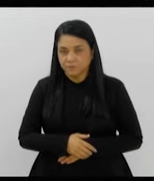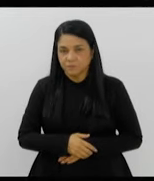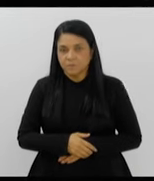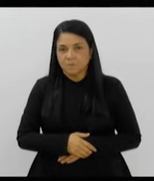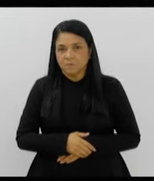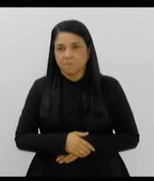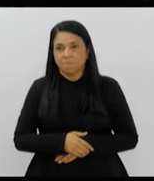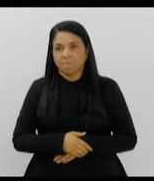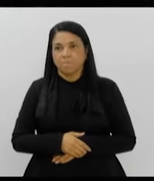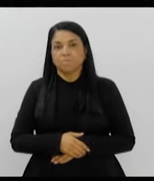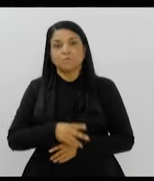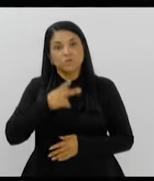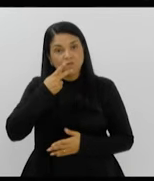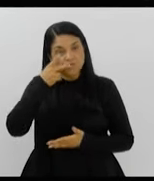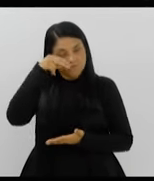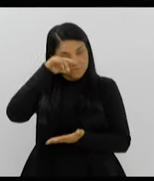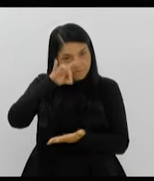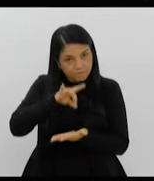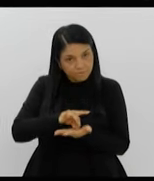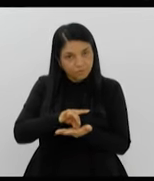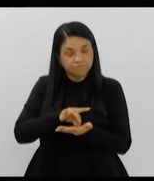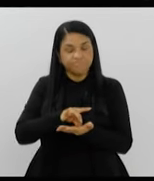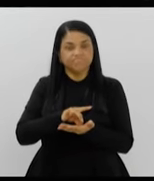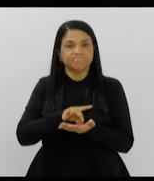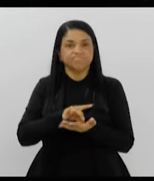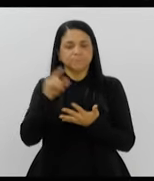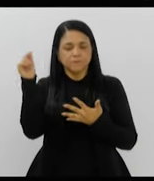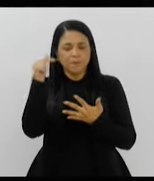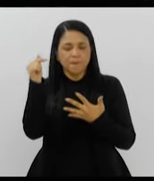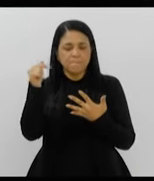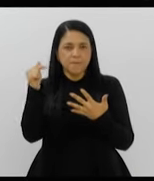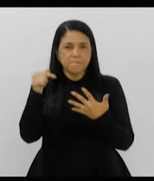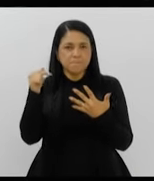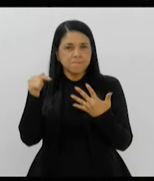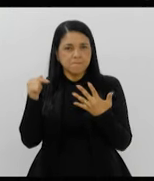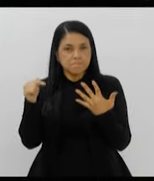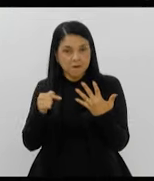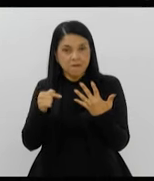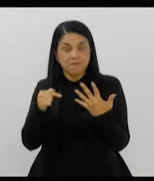estou reafirmando essas questões porque,